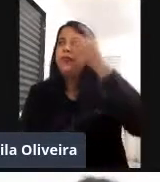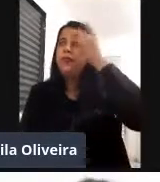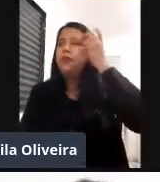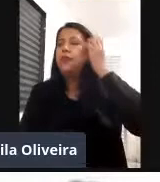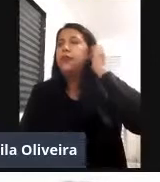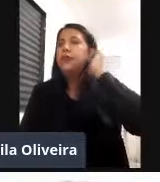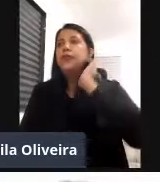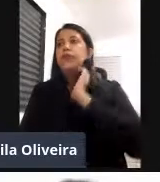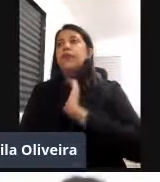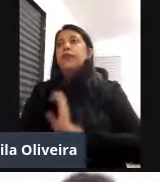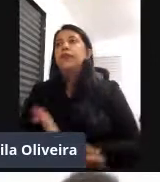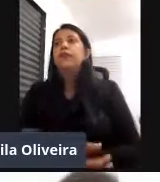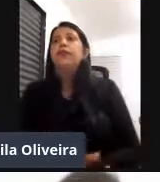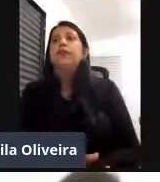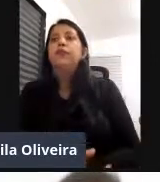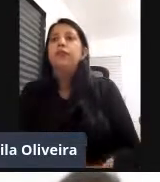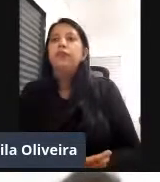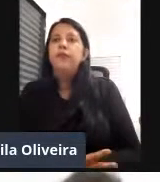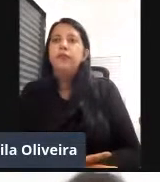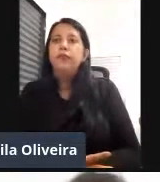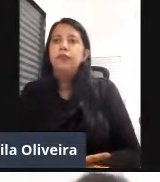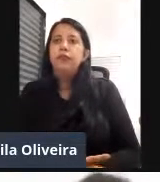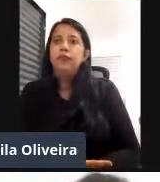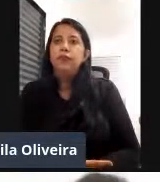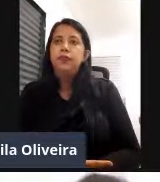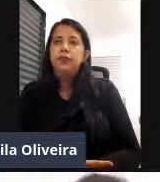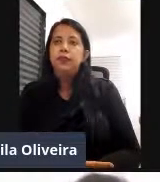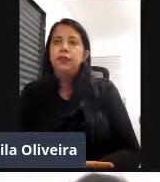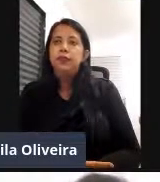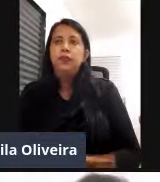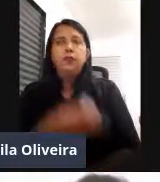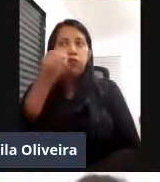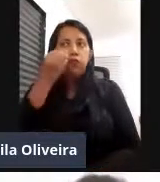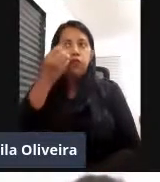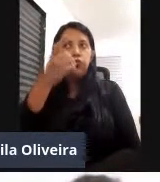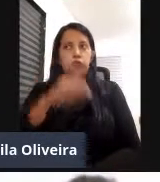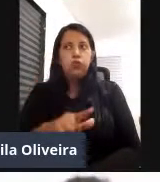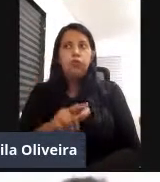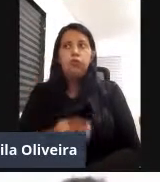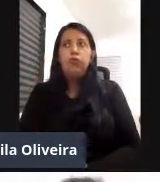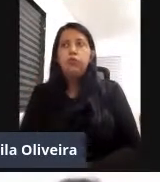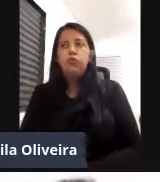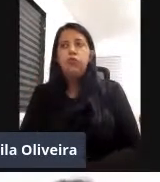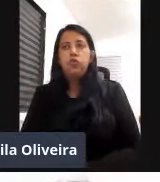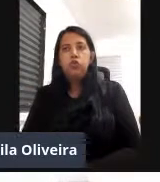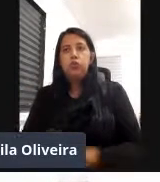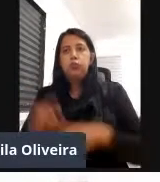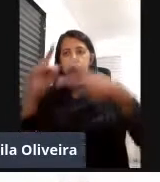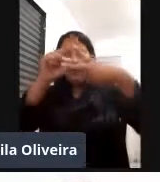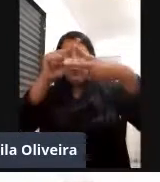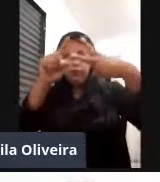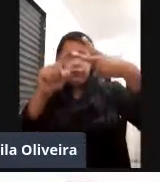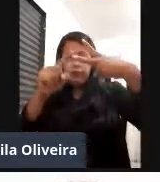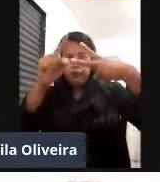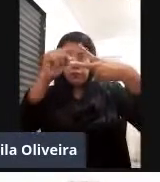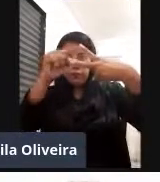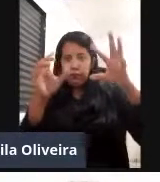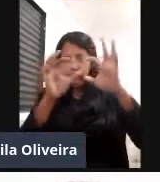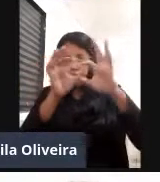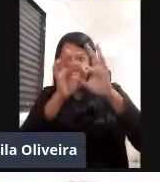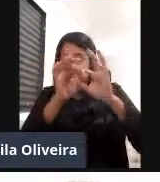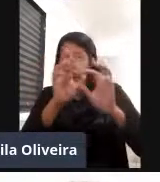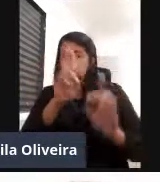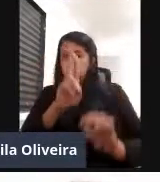Foi o AND. Nossa primeira busca foi o AND. Dados governamentais e tecnologia. Então, ele trouxe